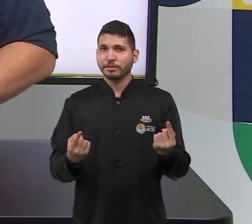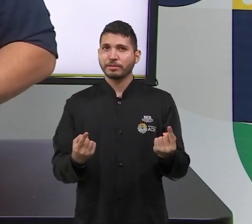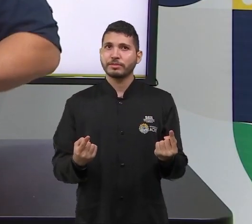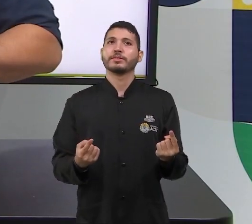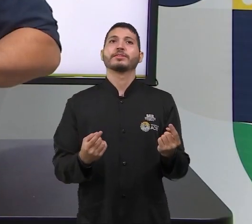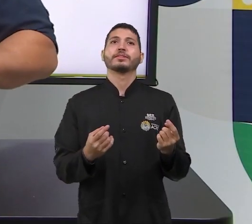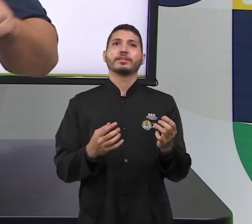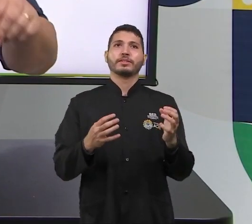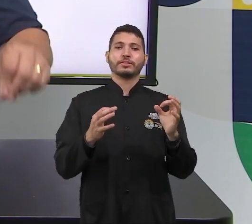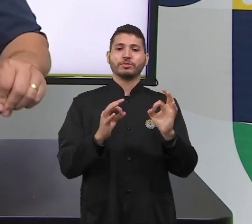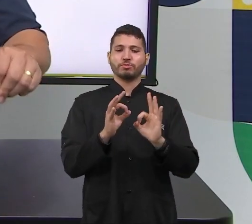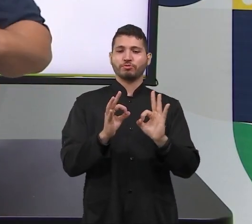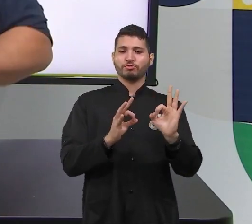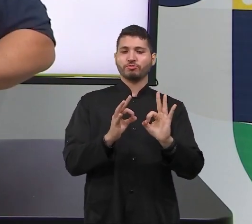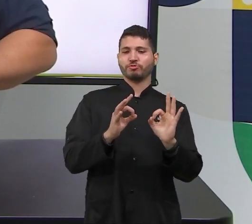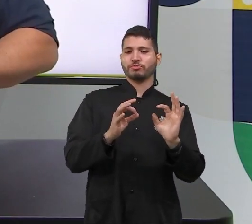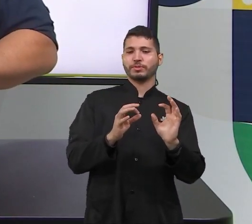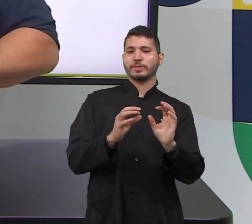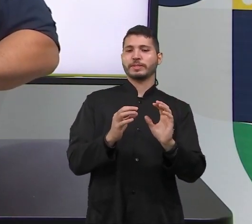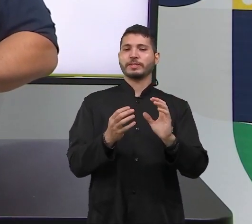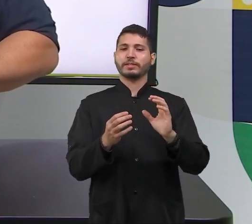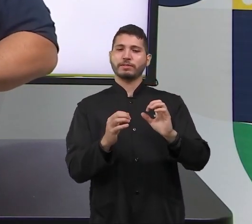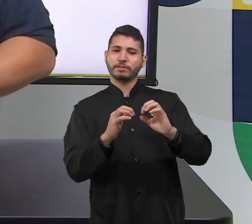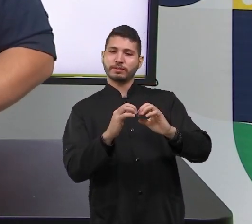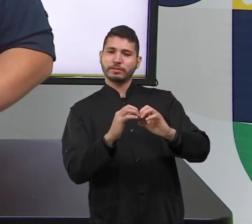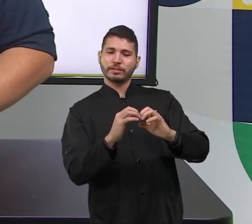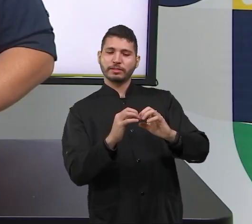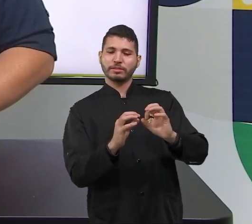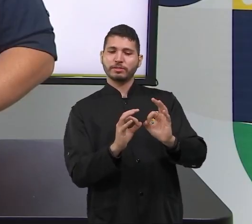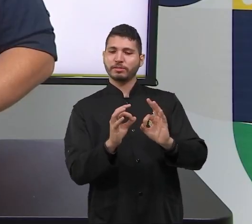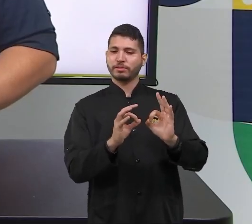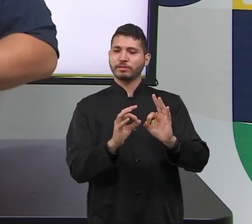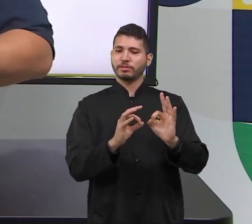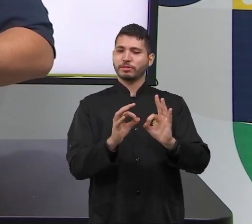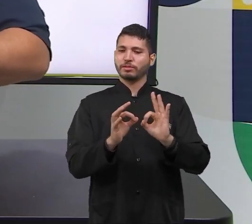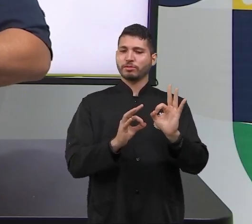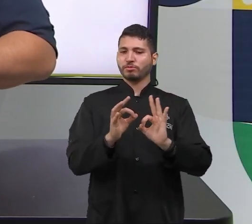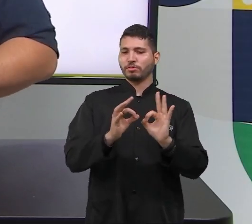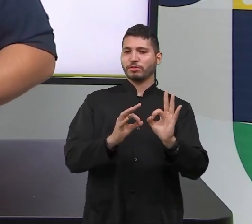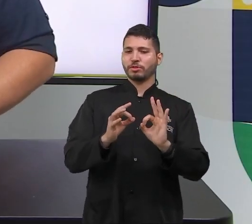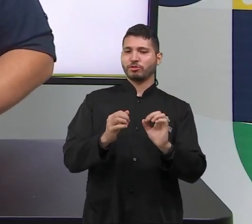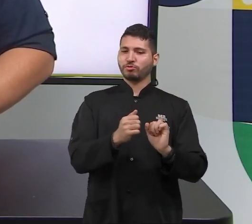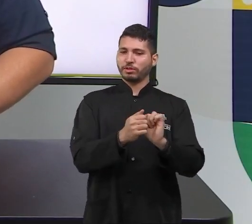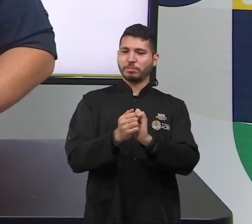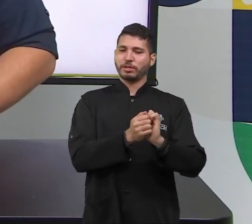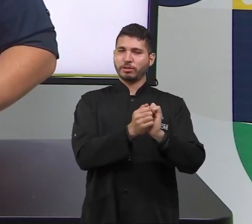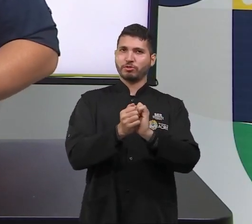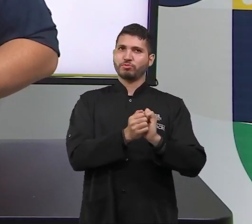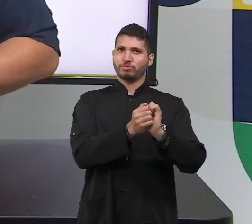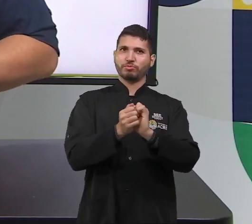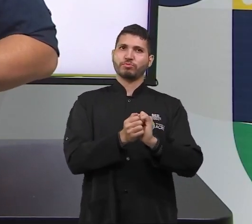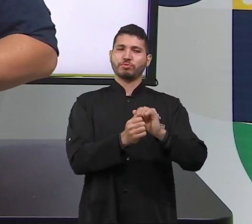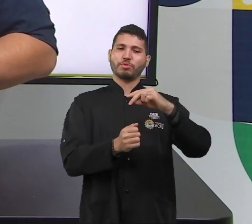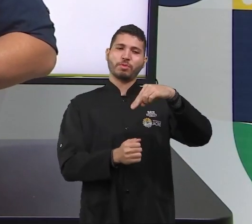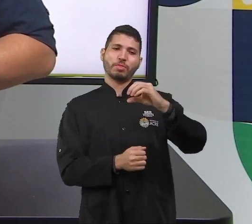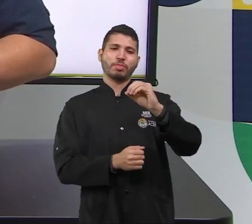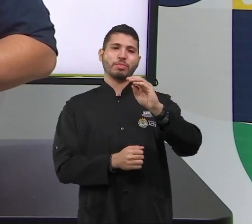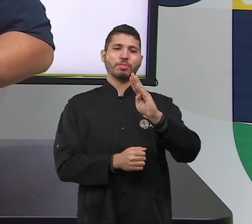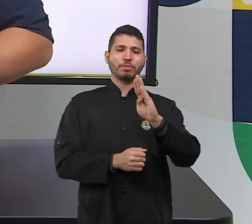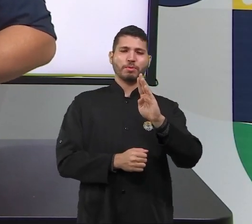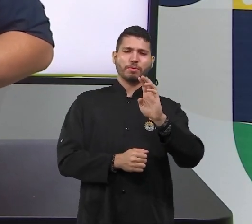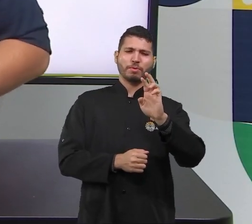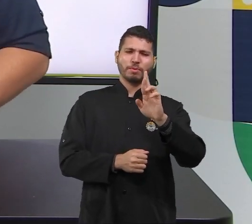poder com a igreja, com os nobres, os senhores feudais. Então era um